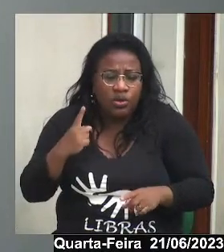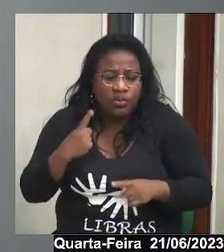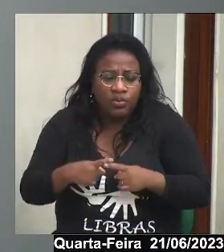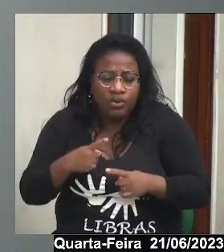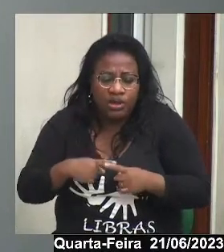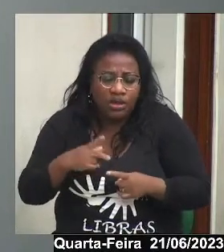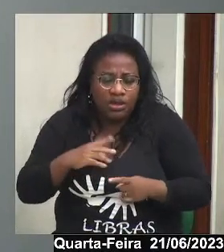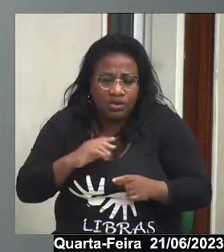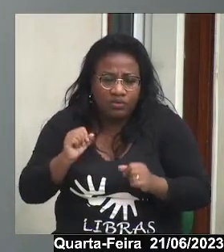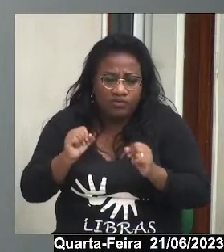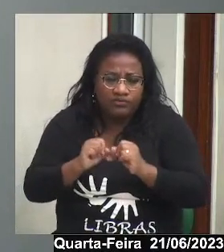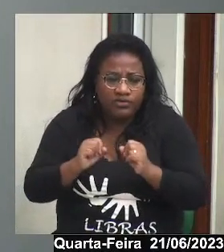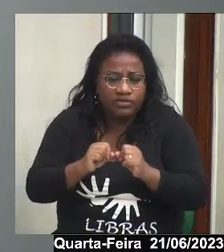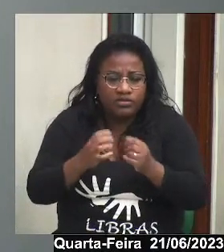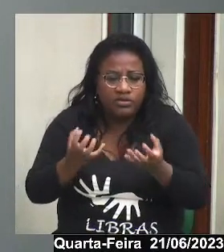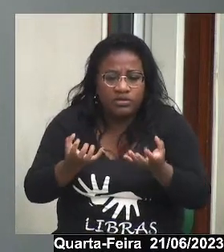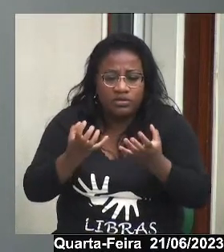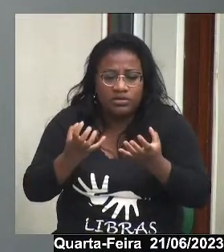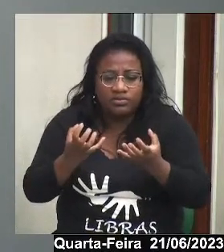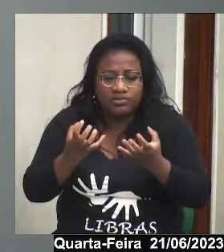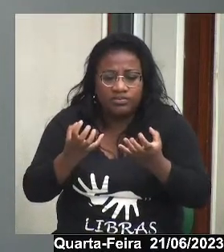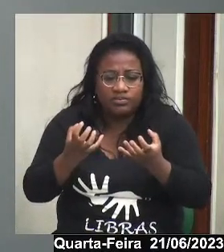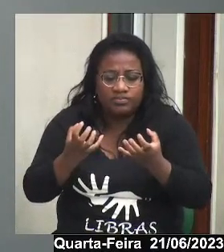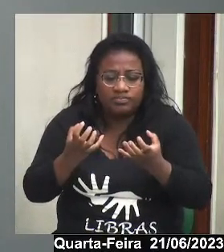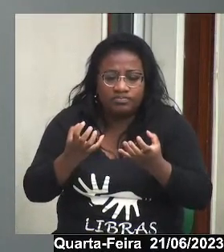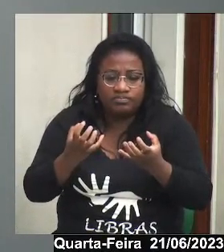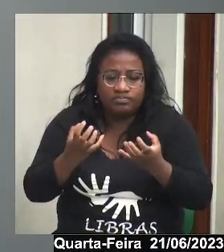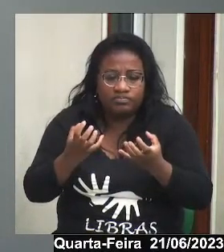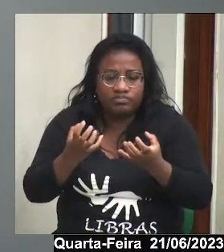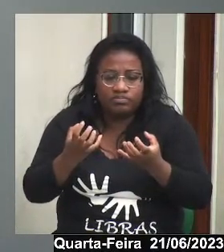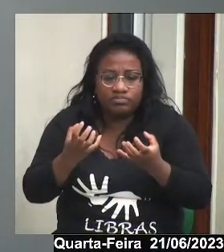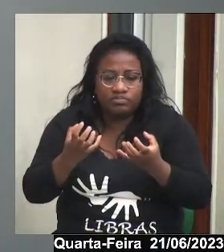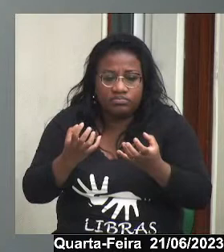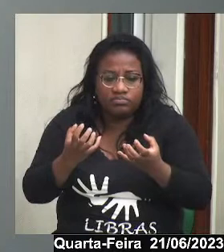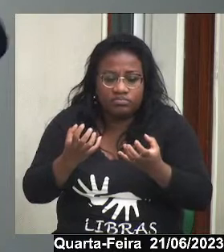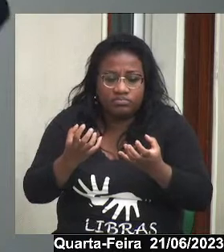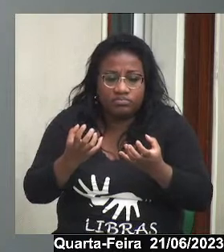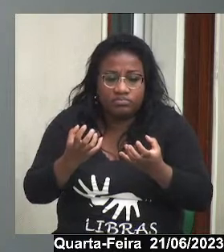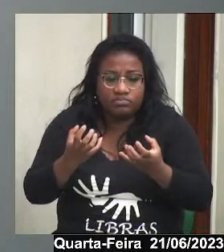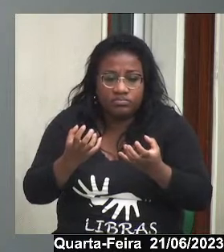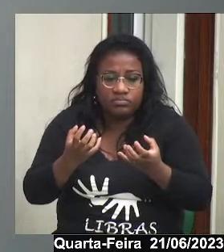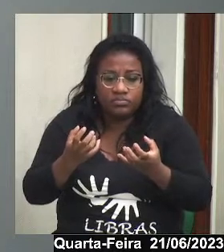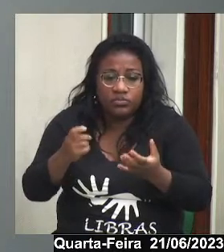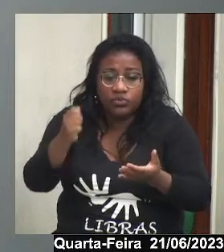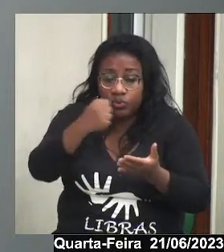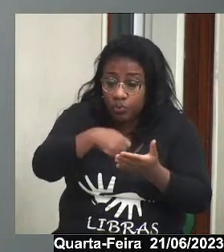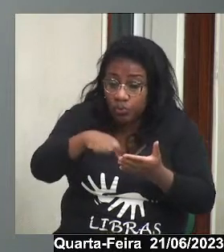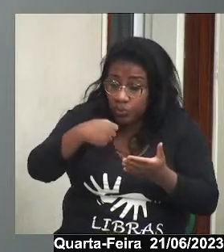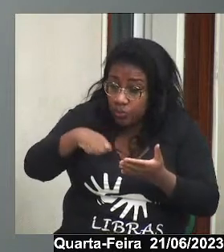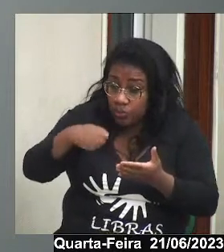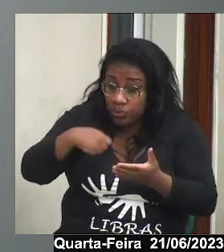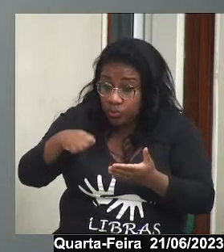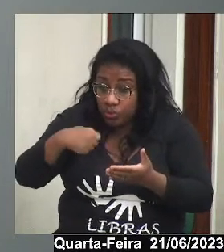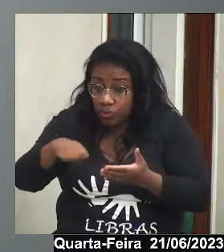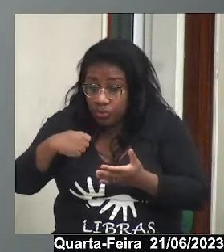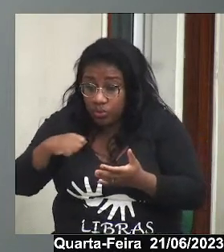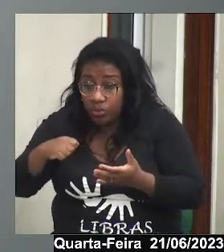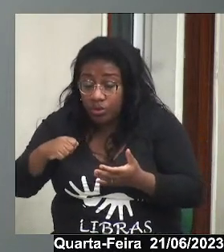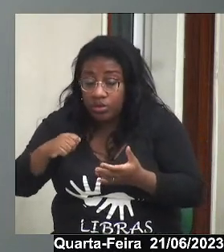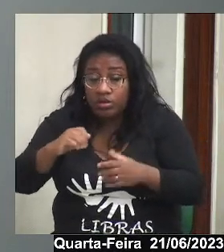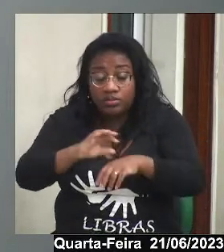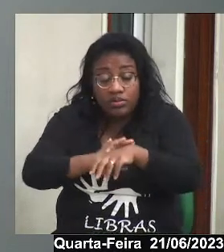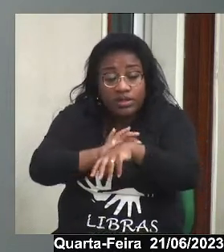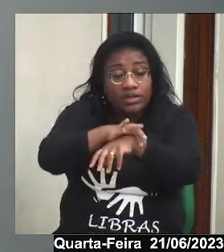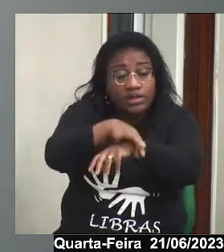projeto, é uma vergonha, vereadores. Inclusive, eu disse que eu não teria vaidade de todos nós assinarmos esse projeto para